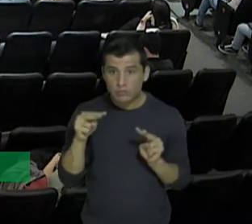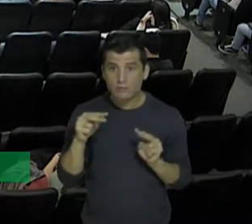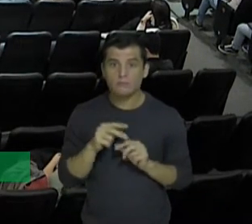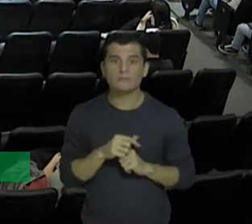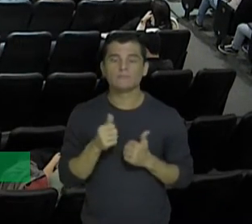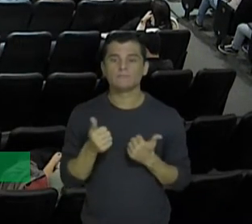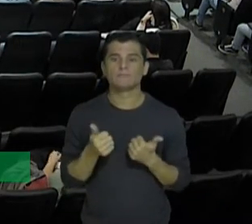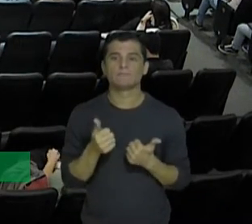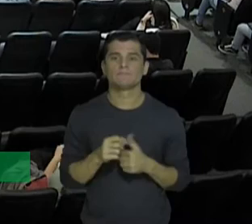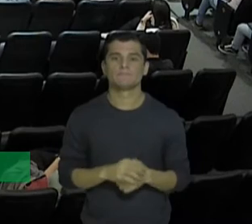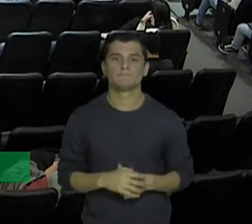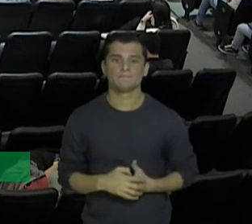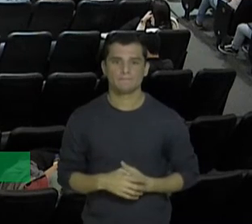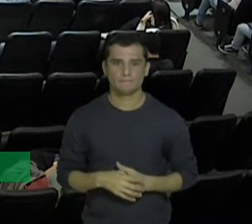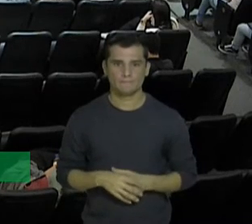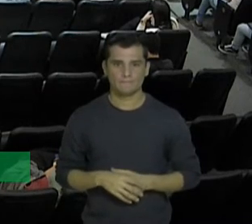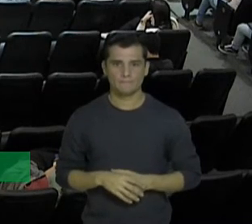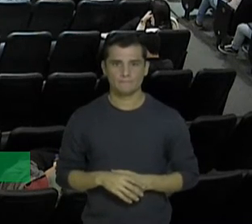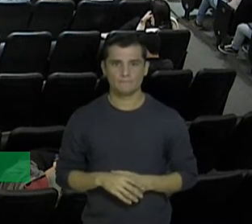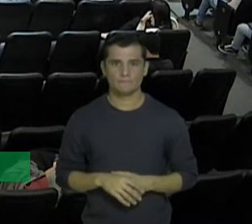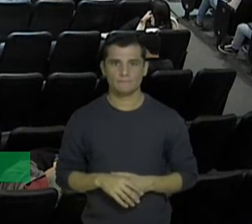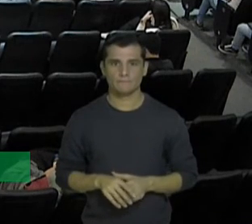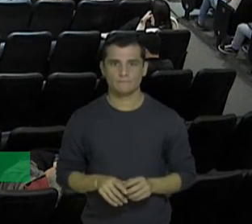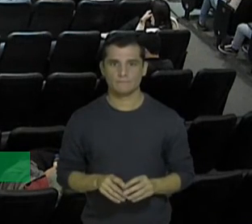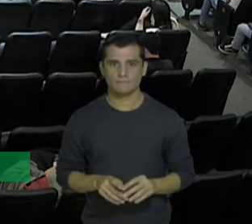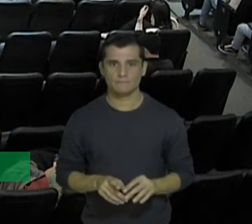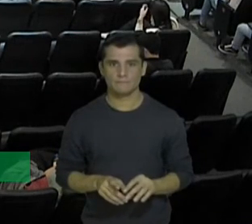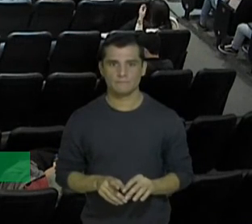aí ó tá aparecendo